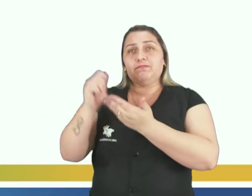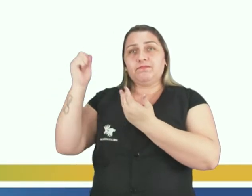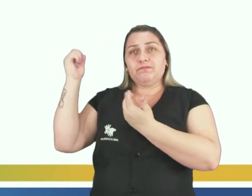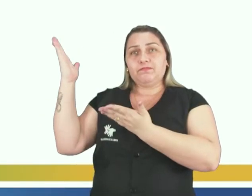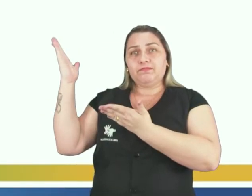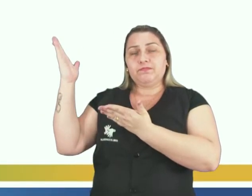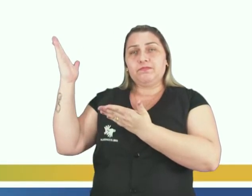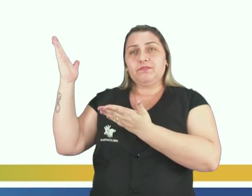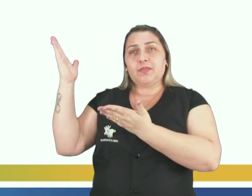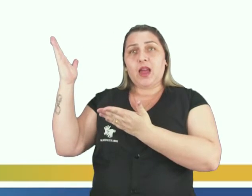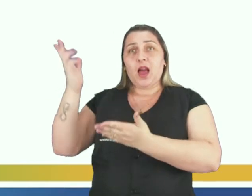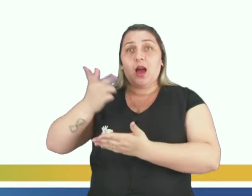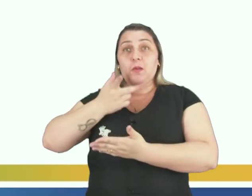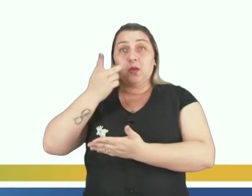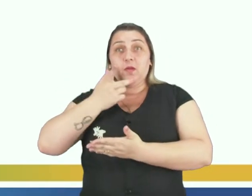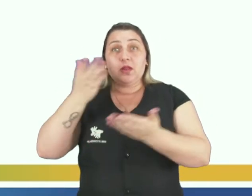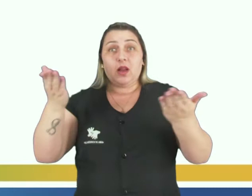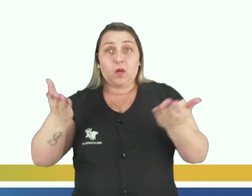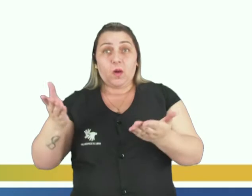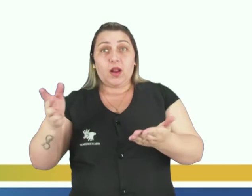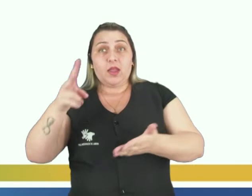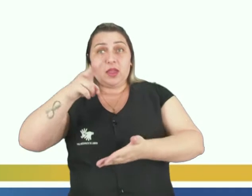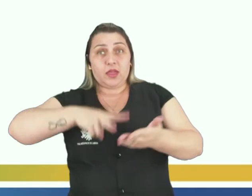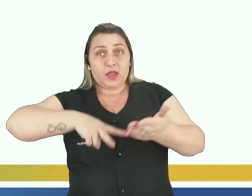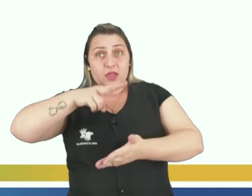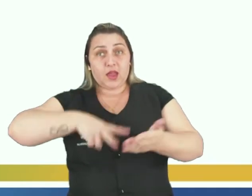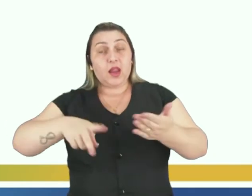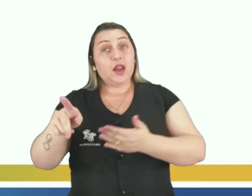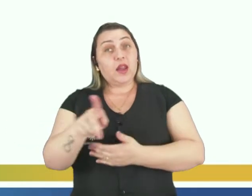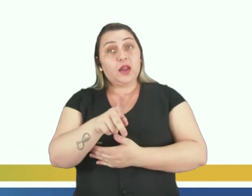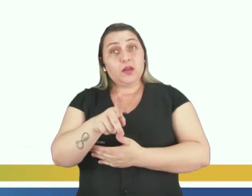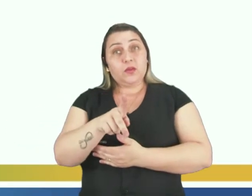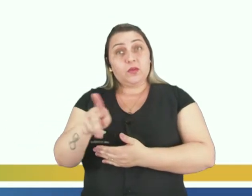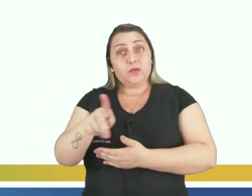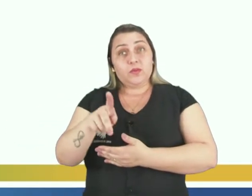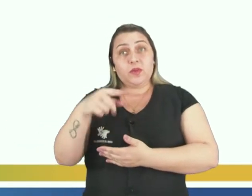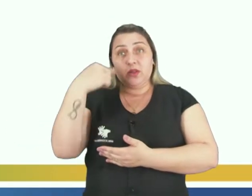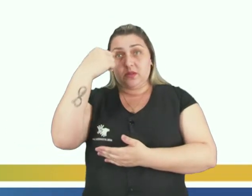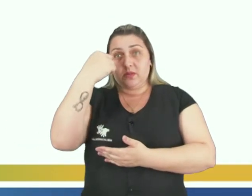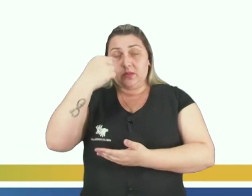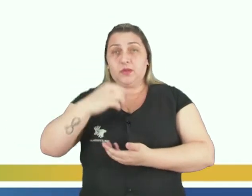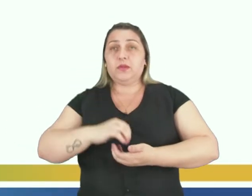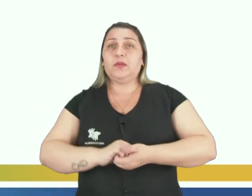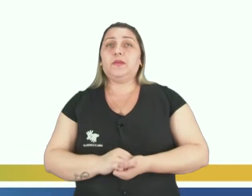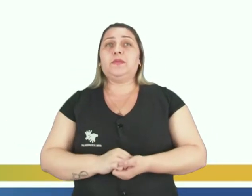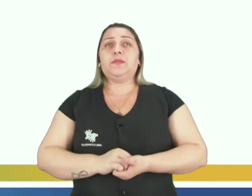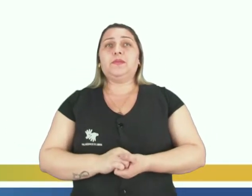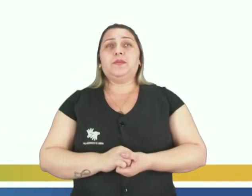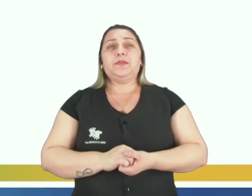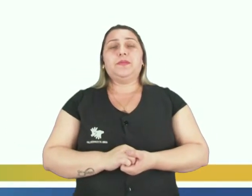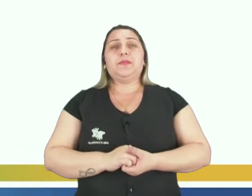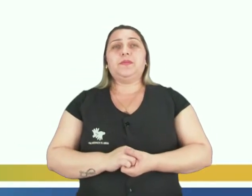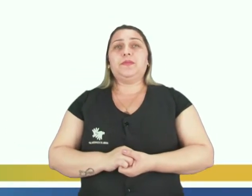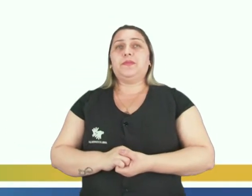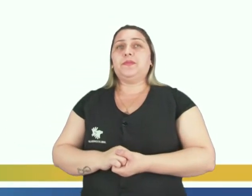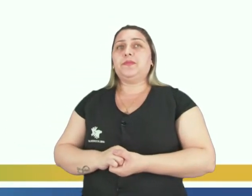la cabeza muy dura. Com a variante rioplatense ficaria, vos tenés la cabeza muy dura. E por